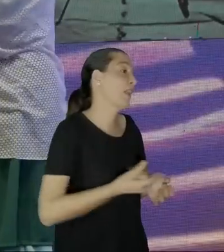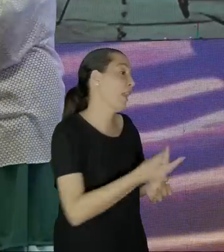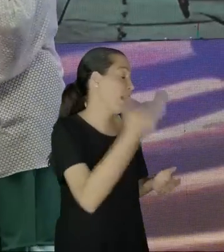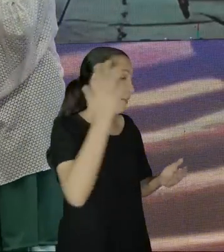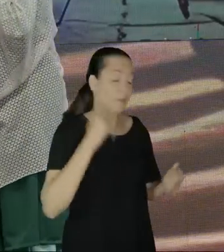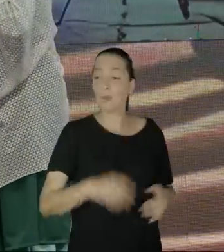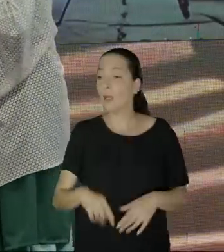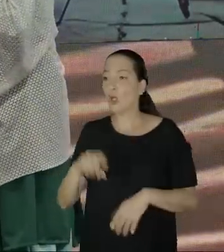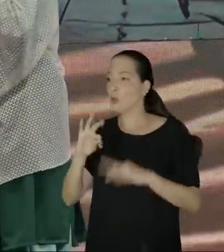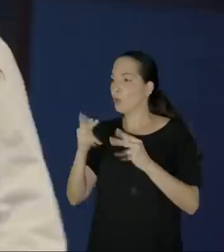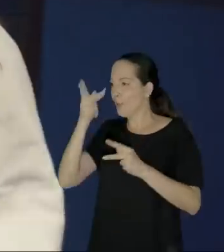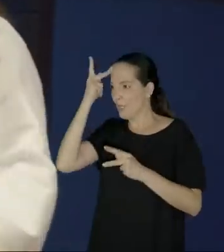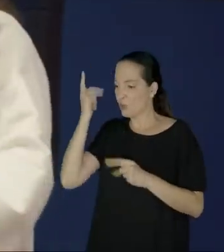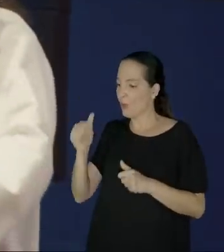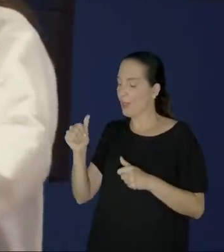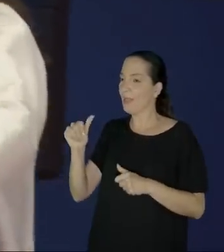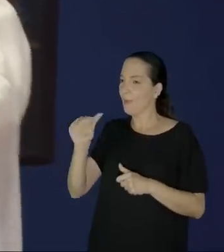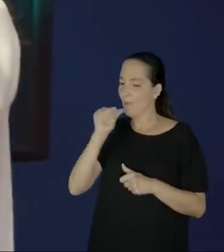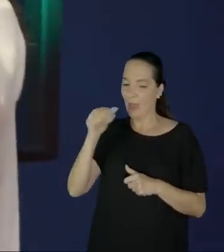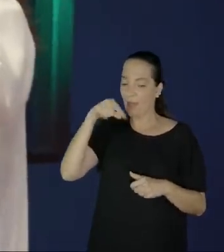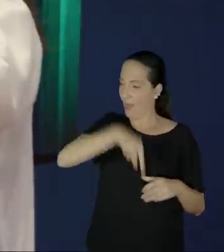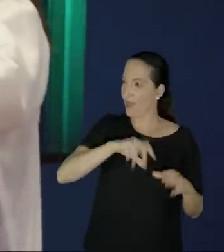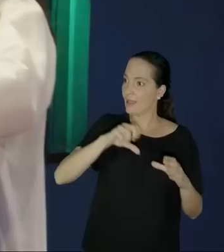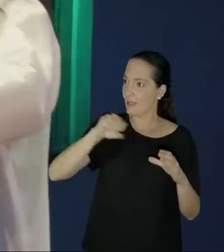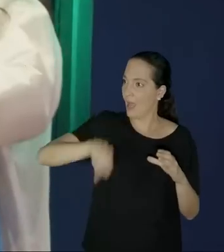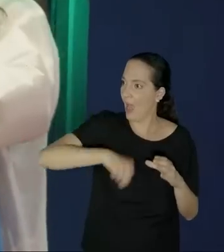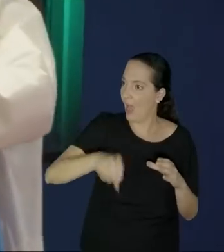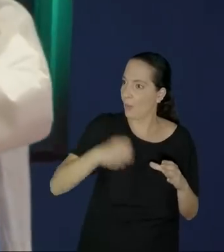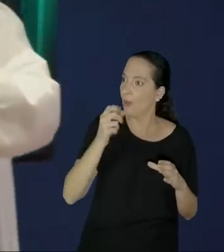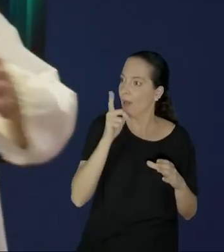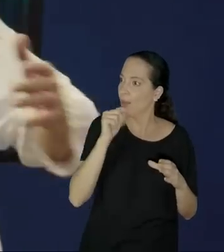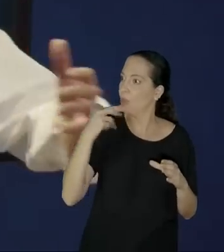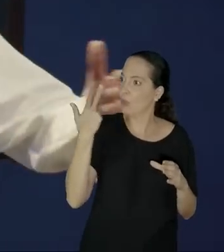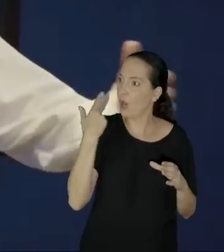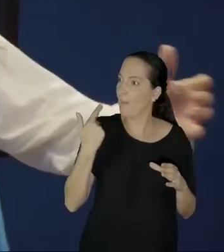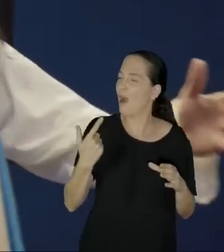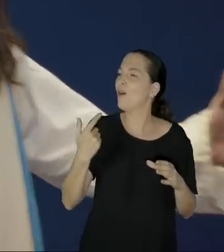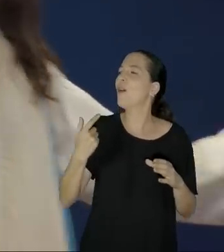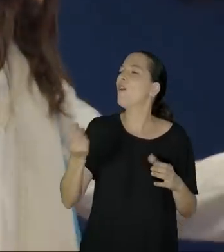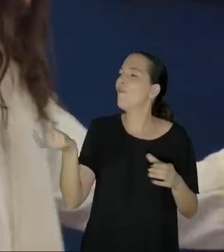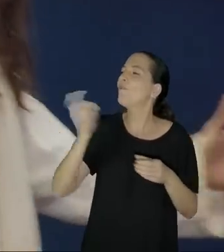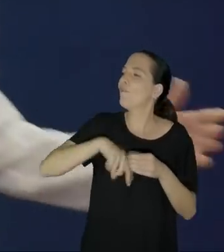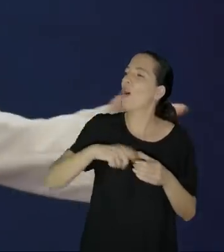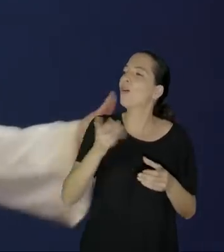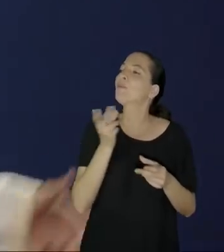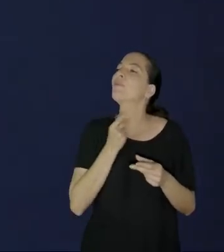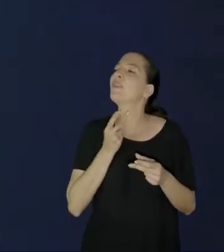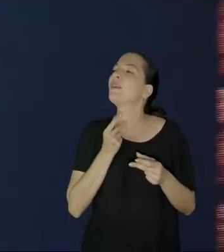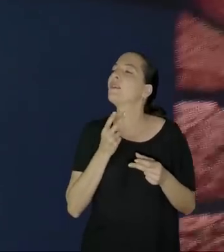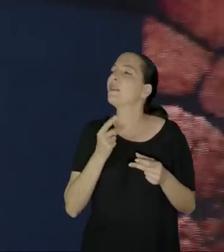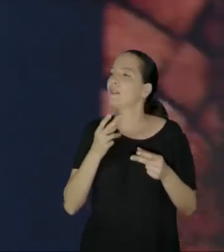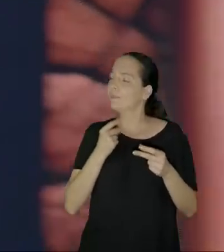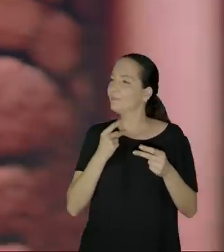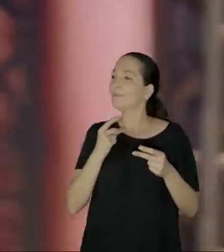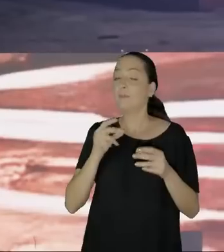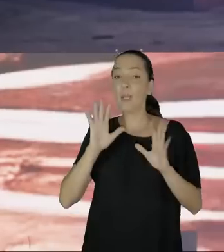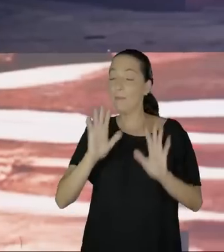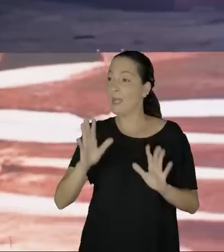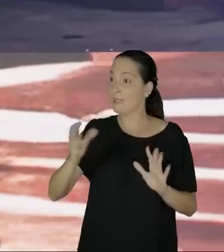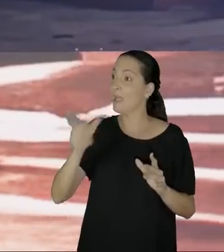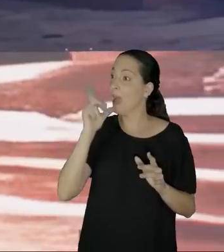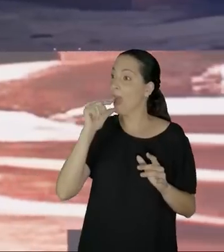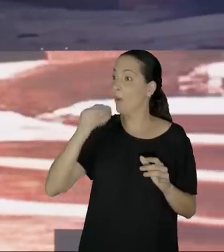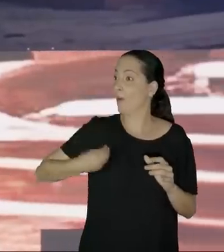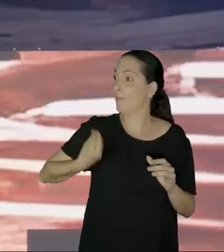sede. Mas quem beber da água que eu lhe der, nunca mais terá sede. Porventura és maior que